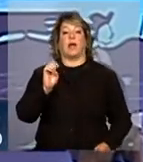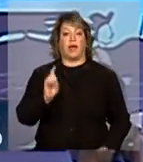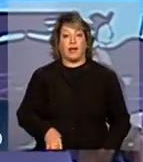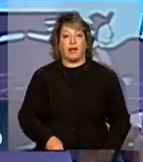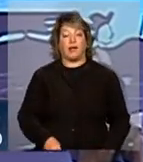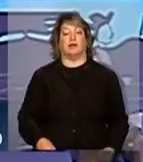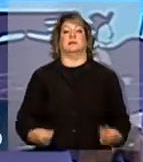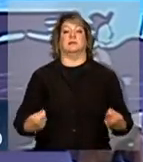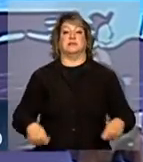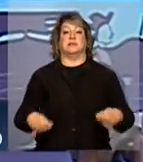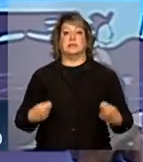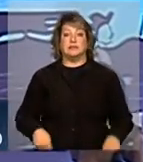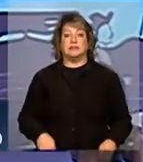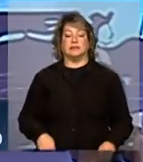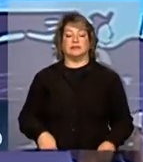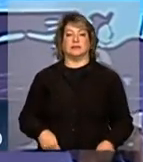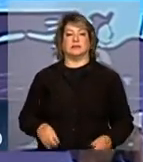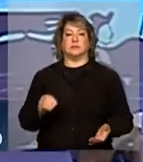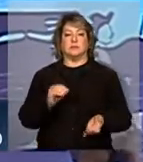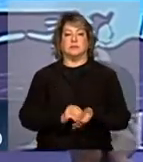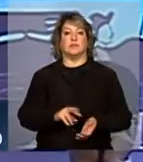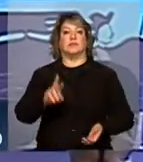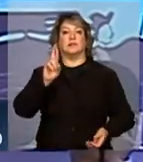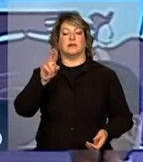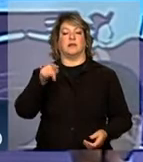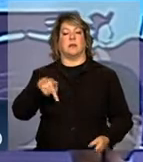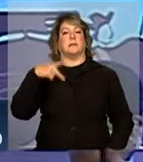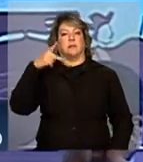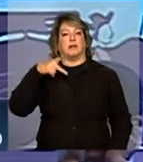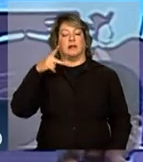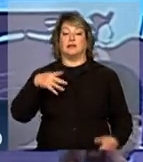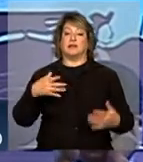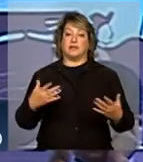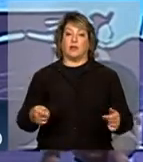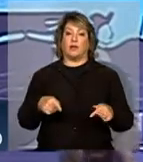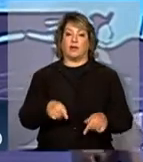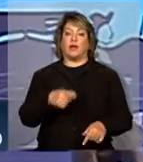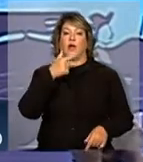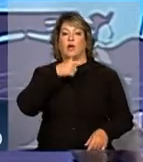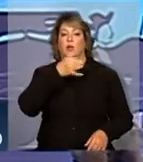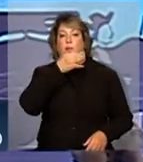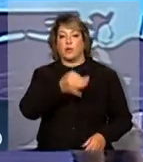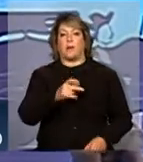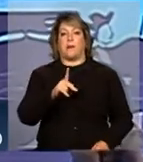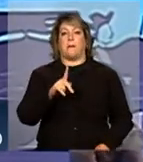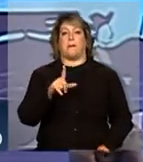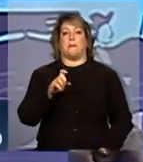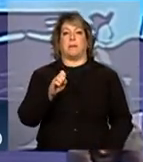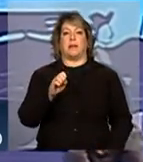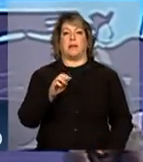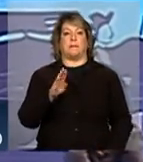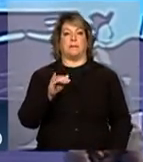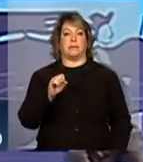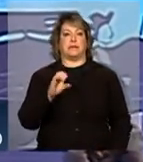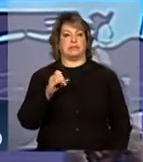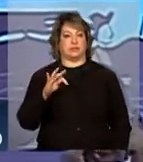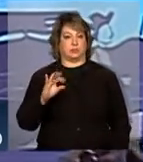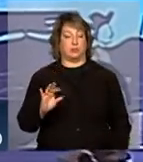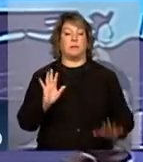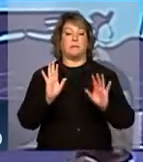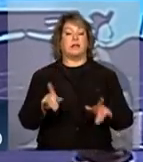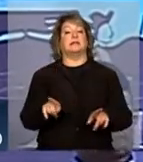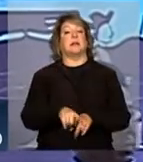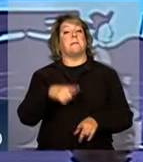que deve pautar a representação política. Daí a proposta de plebiscito. Mas propus mais